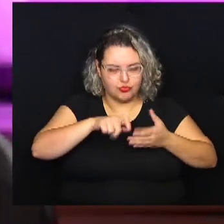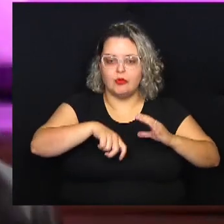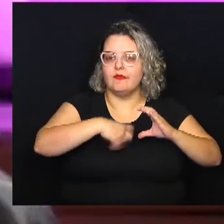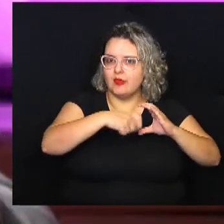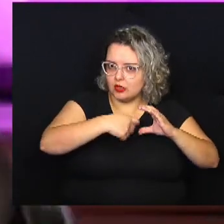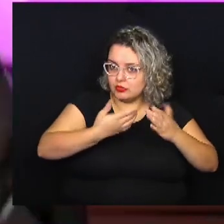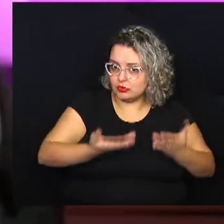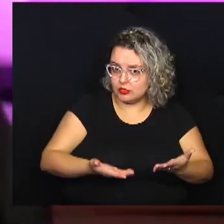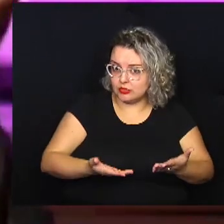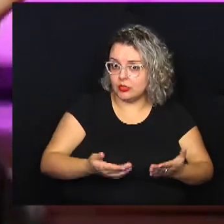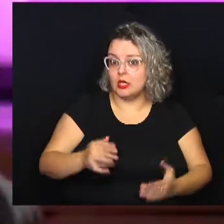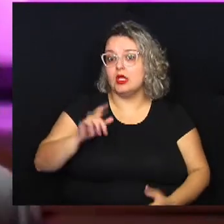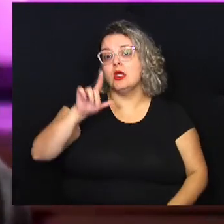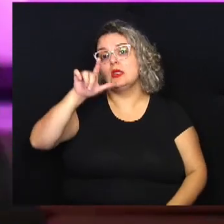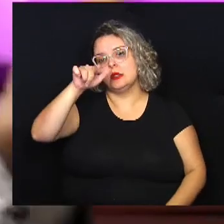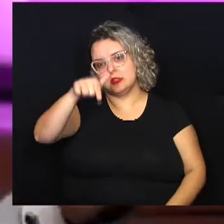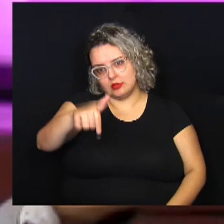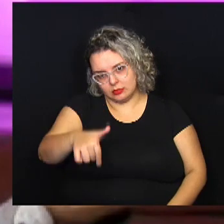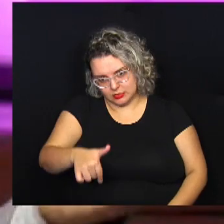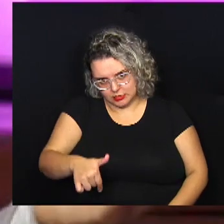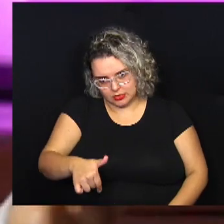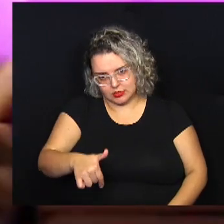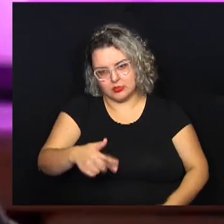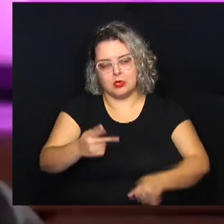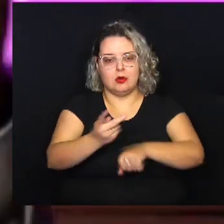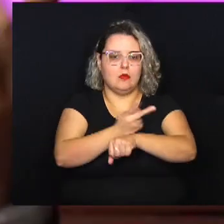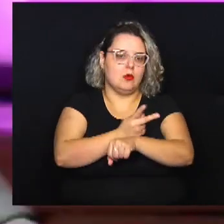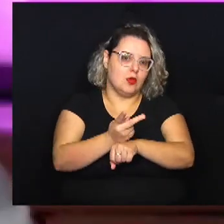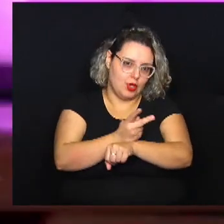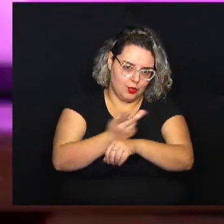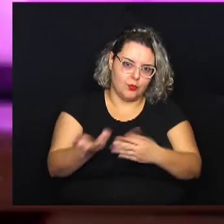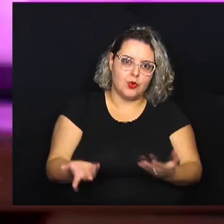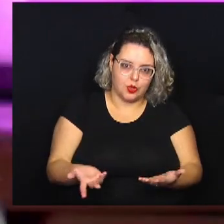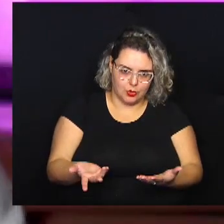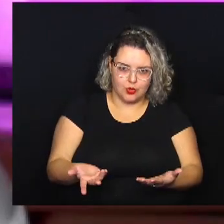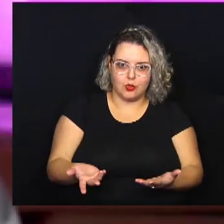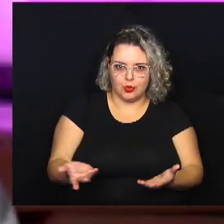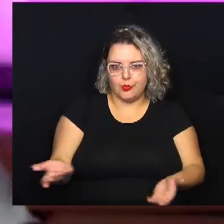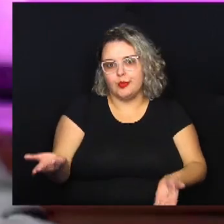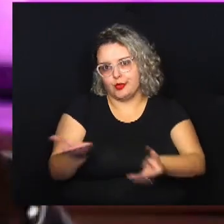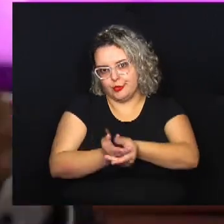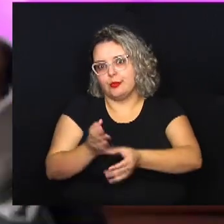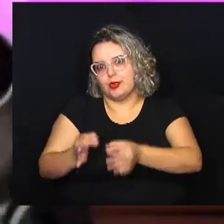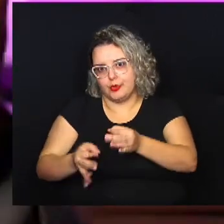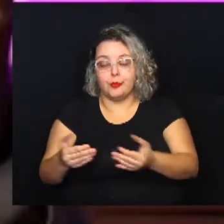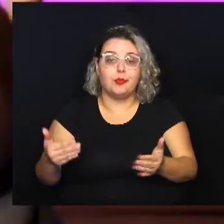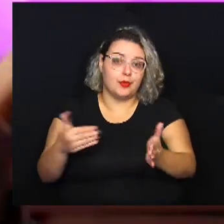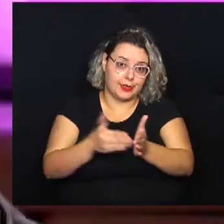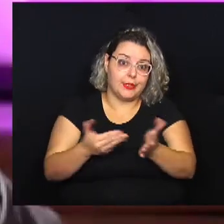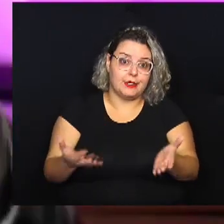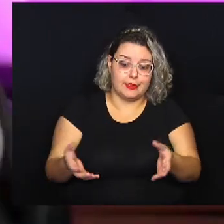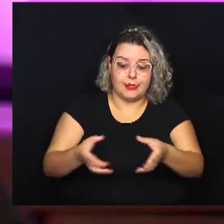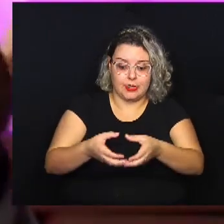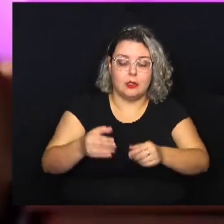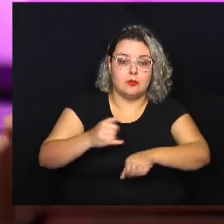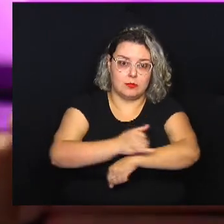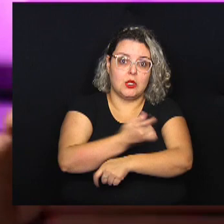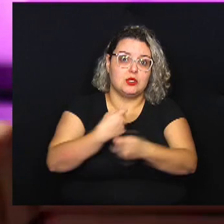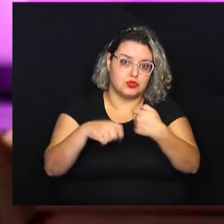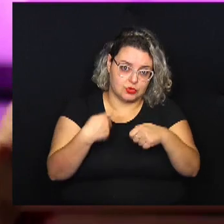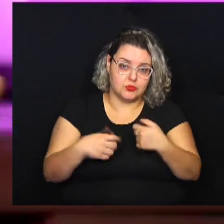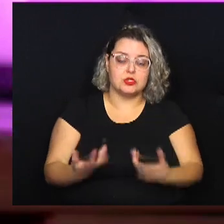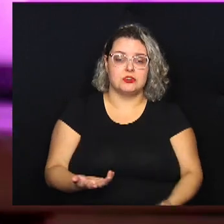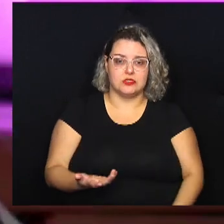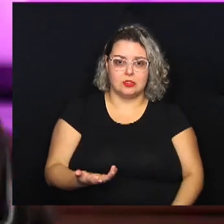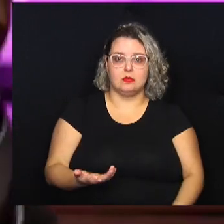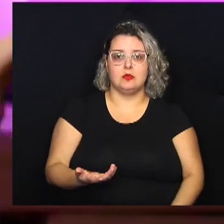vídeo e, posteriormente, você vai ter que buscar ali um processo judicial ou até mesmo a companhia administrativamente